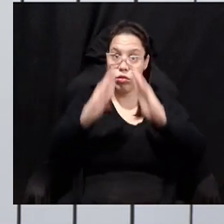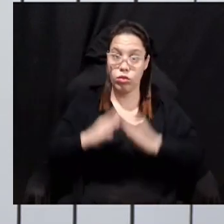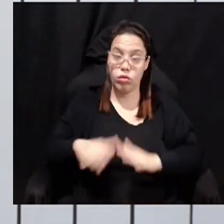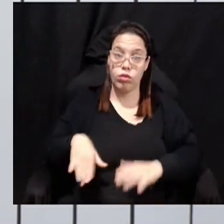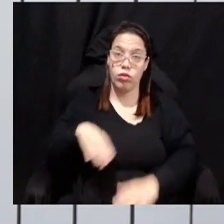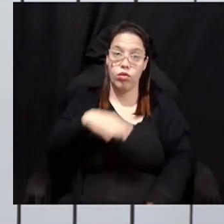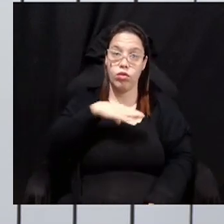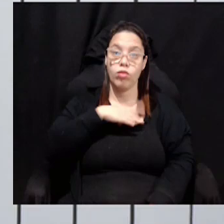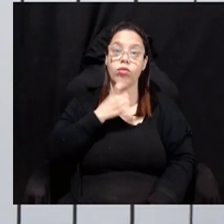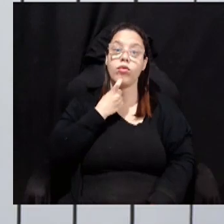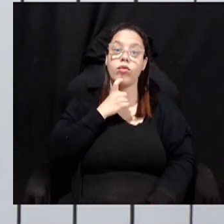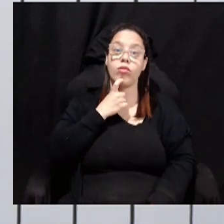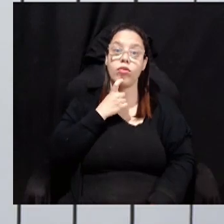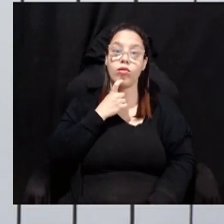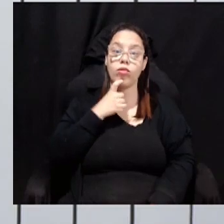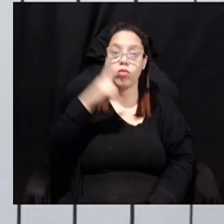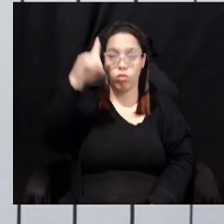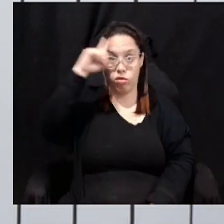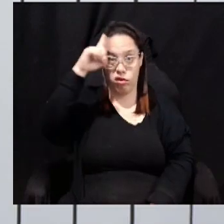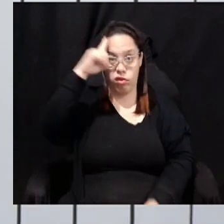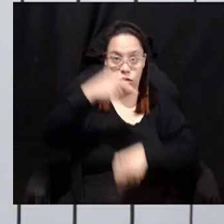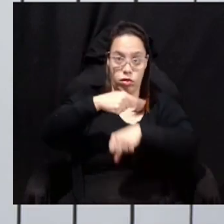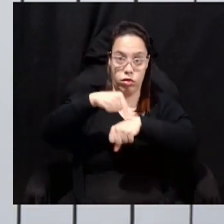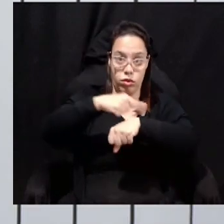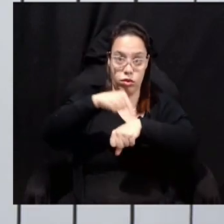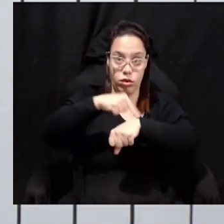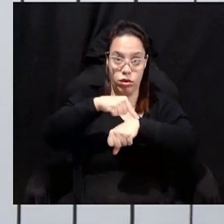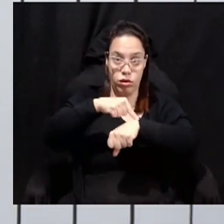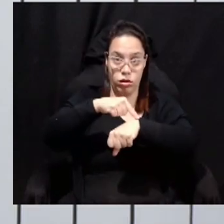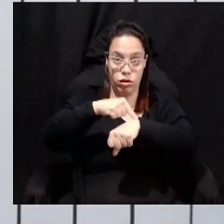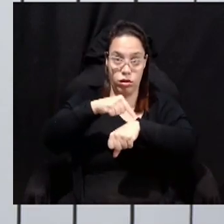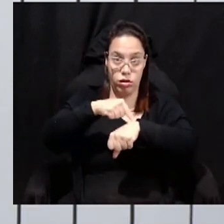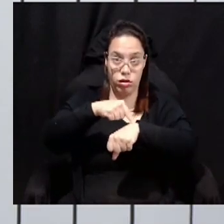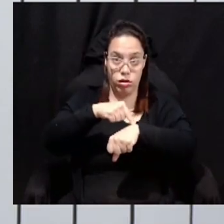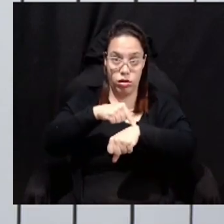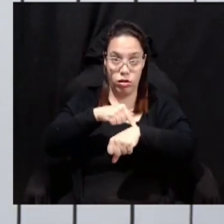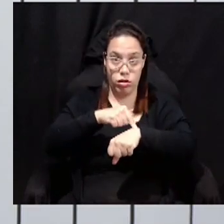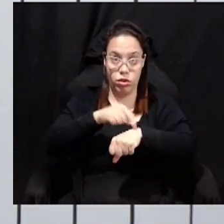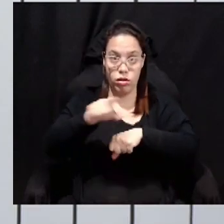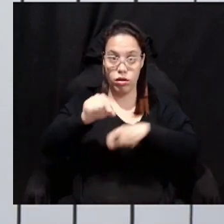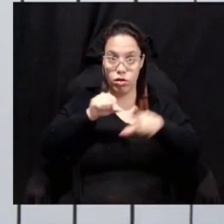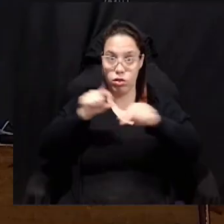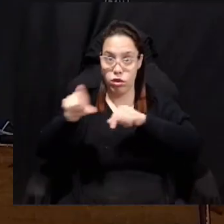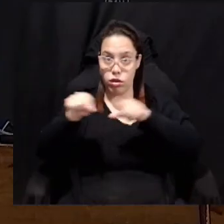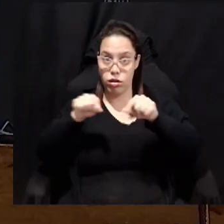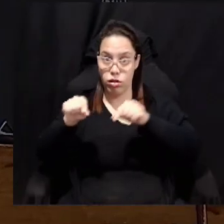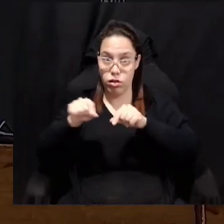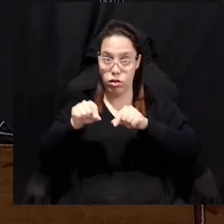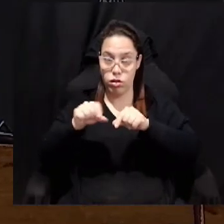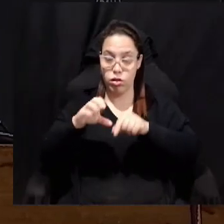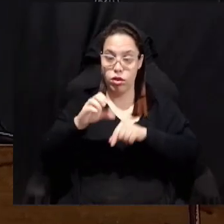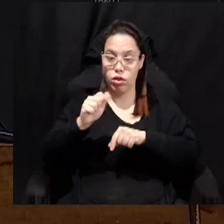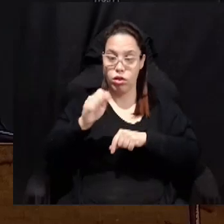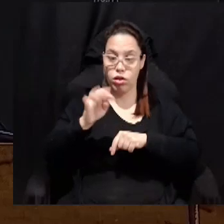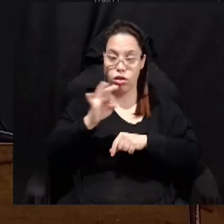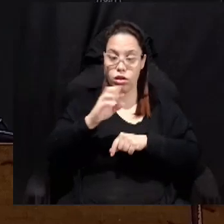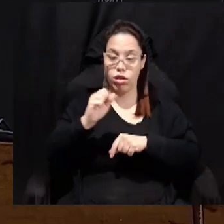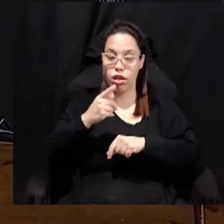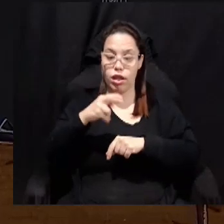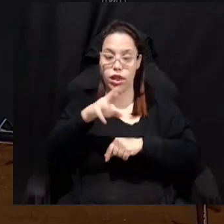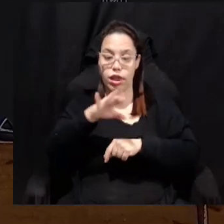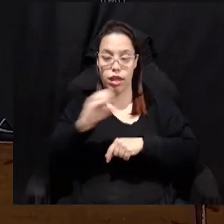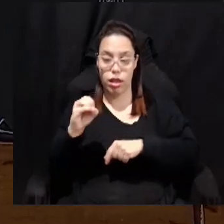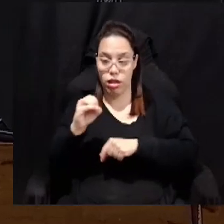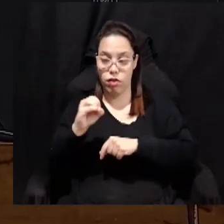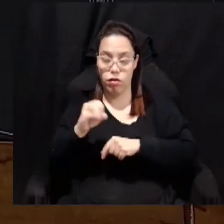sobre datas e horários da coleta domiciliar seletiva e também do catatreco. O vereador